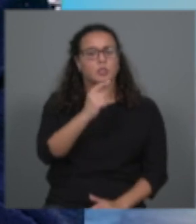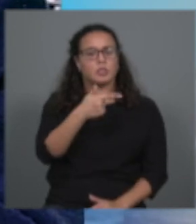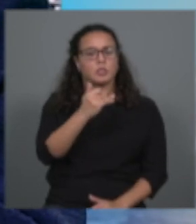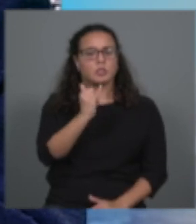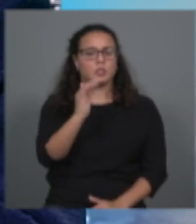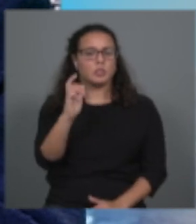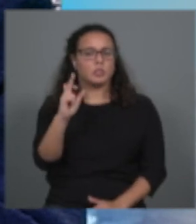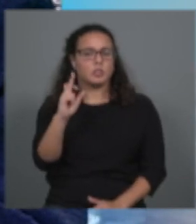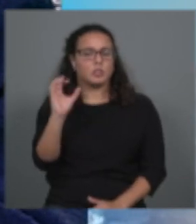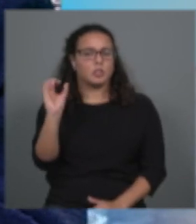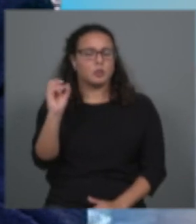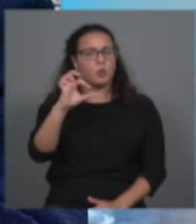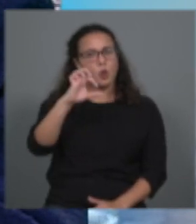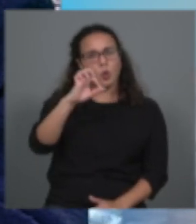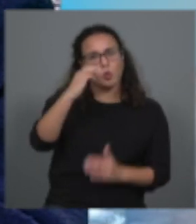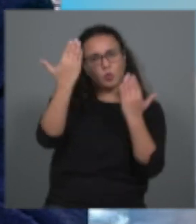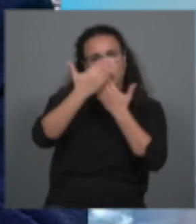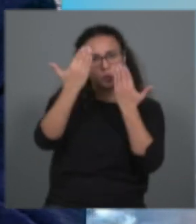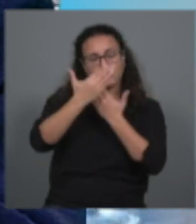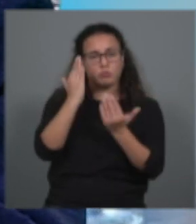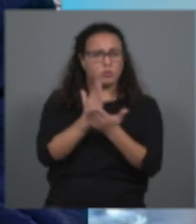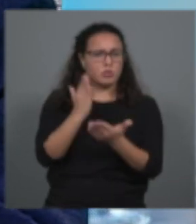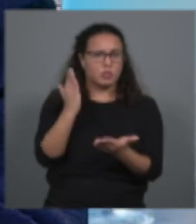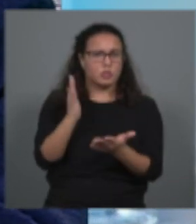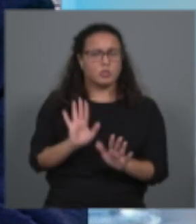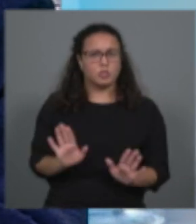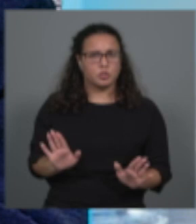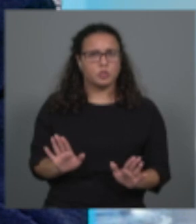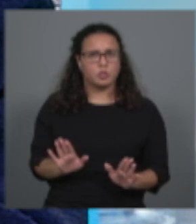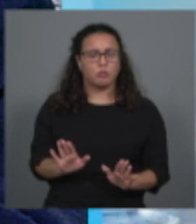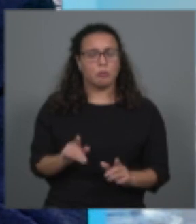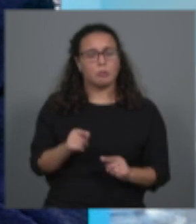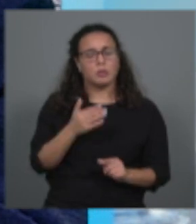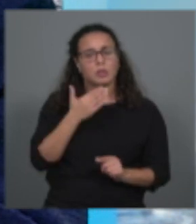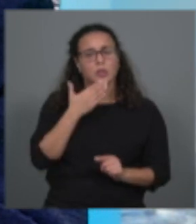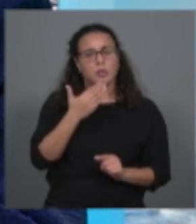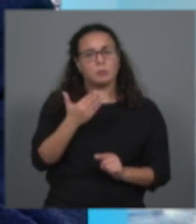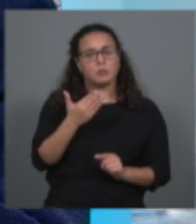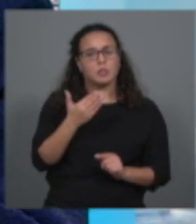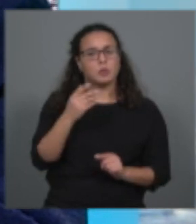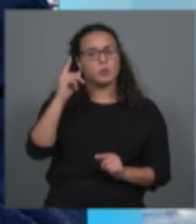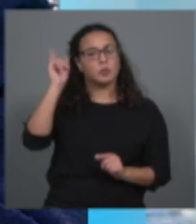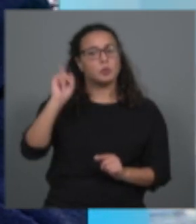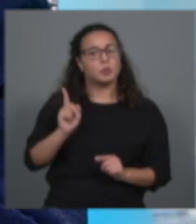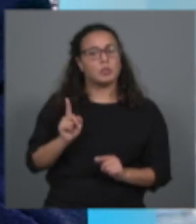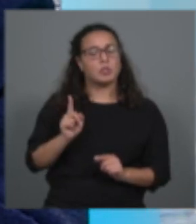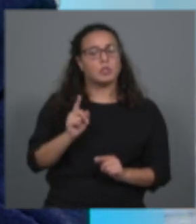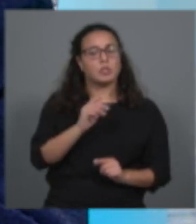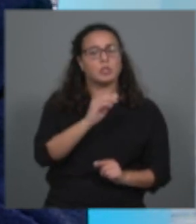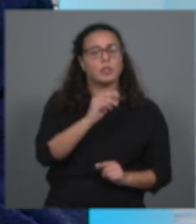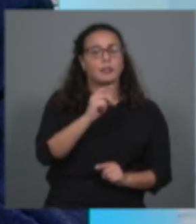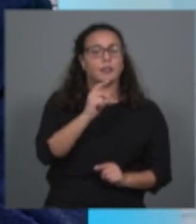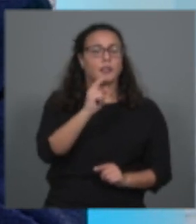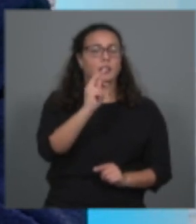seus votos que ele fez. Foi ele que pediu que fosse no dia de São Francisco Xavier, dia 3 de